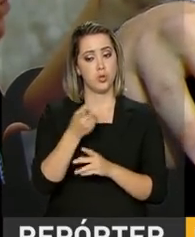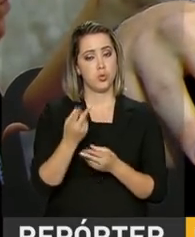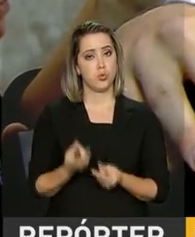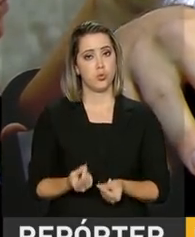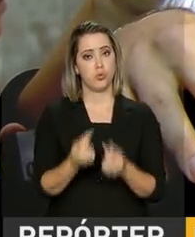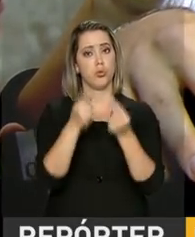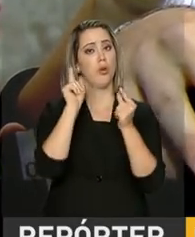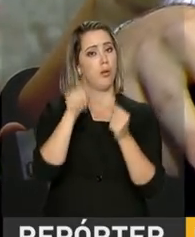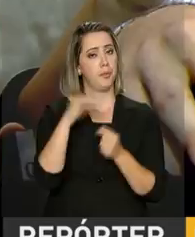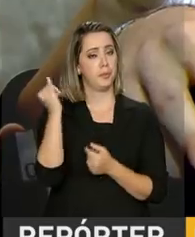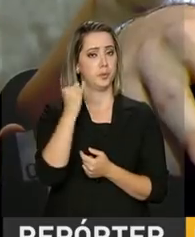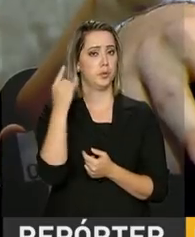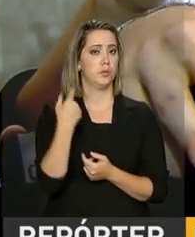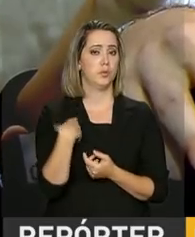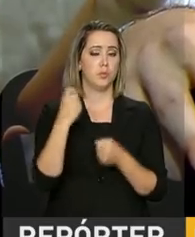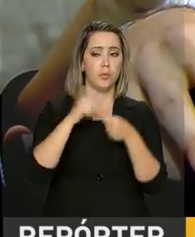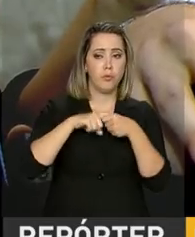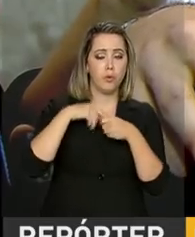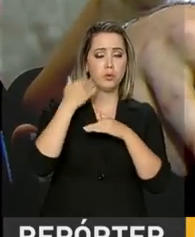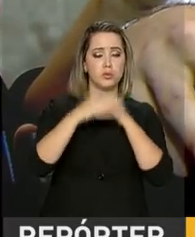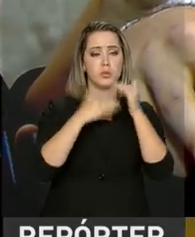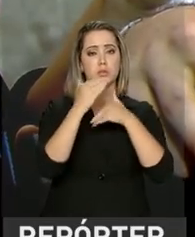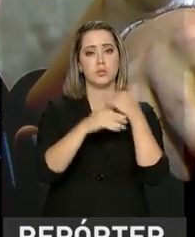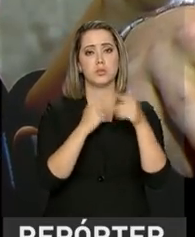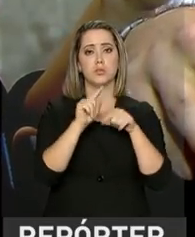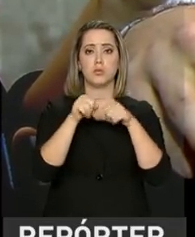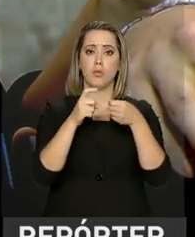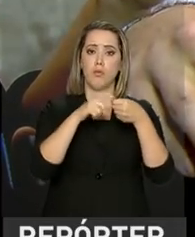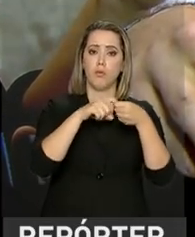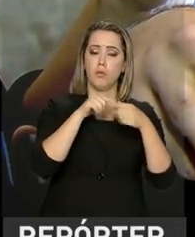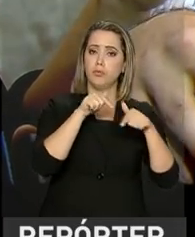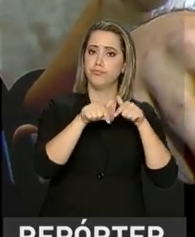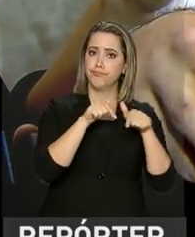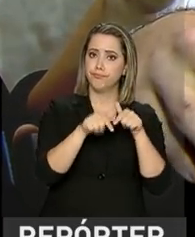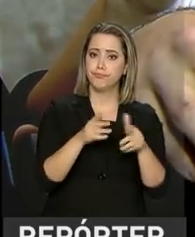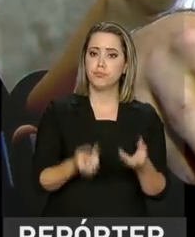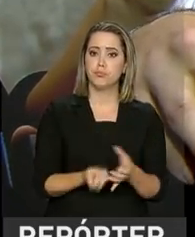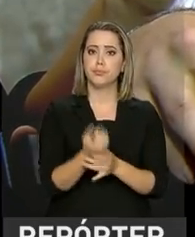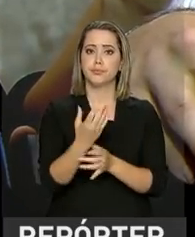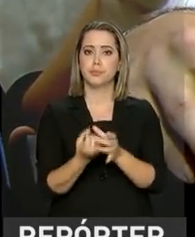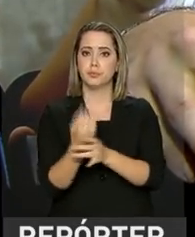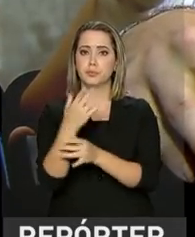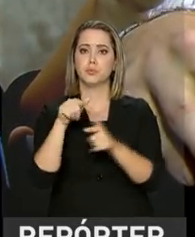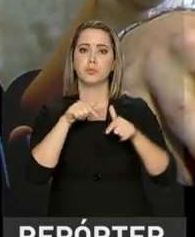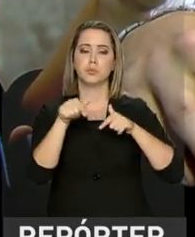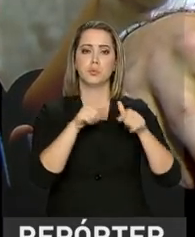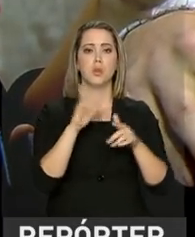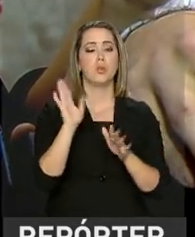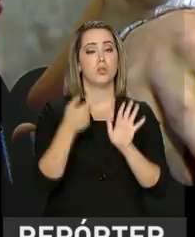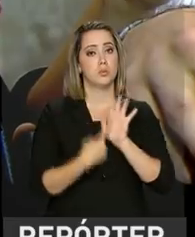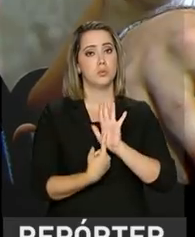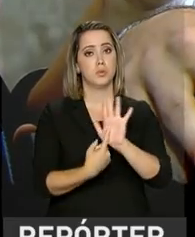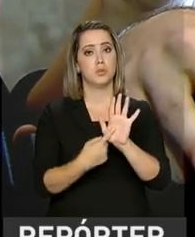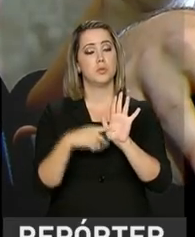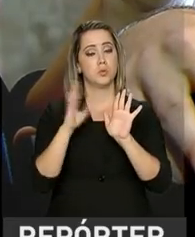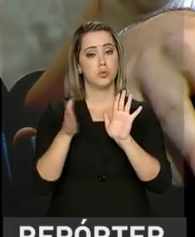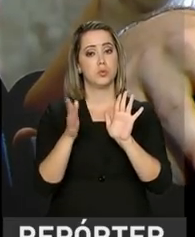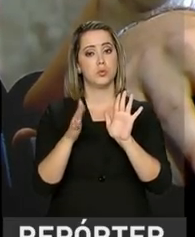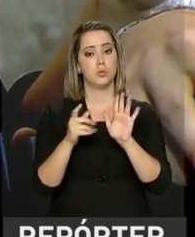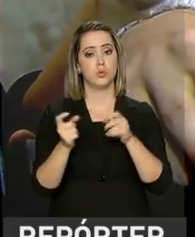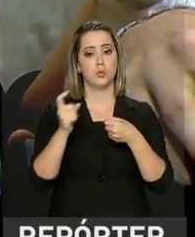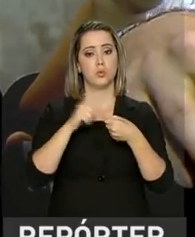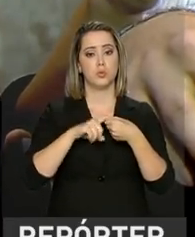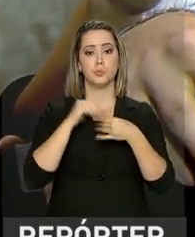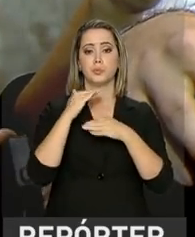que de fato o país volte a crescer se volta a criar emprego mostramos aí que o brasil já está crescendo o